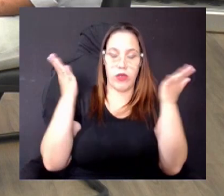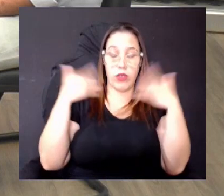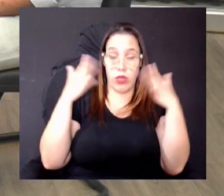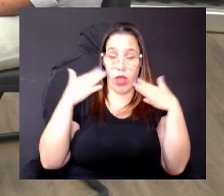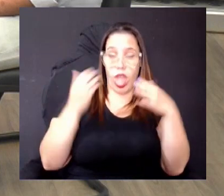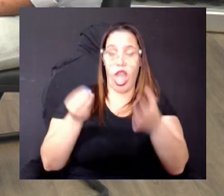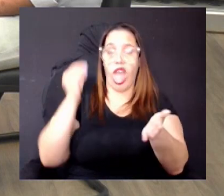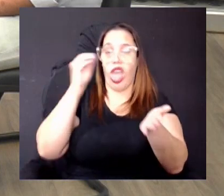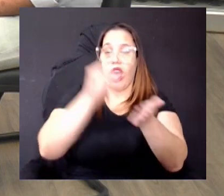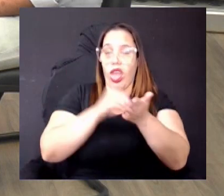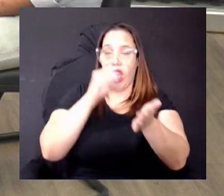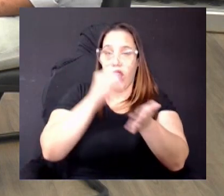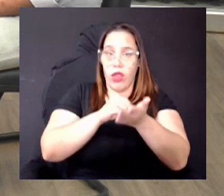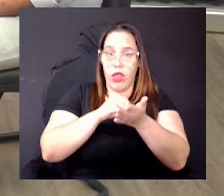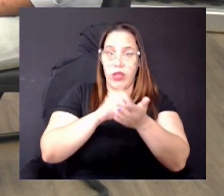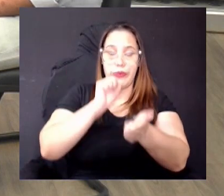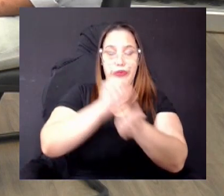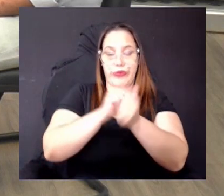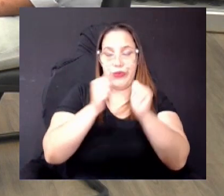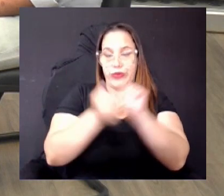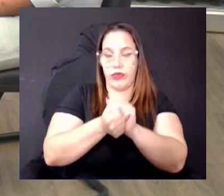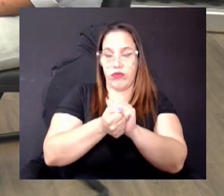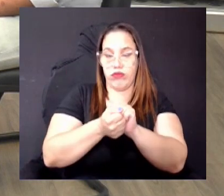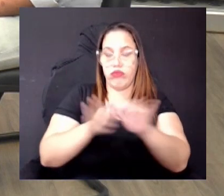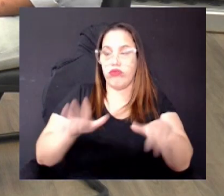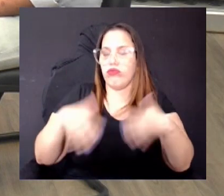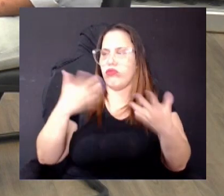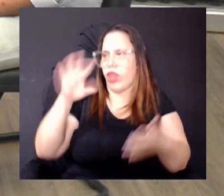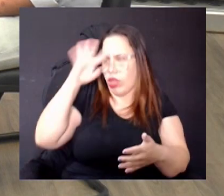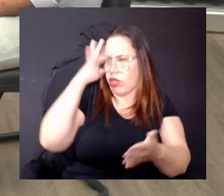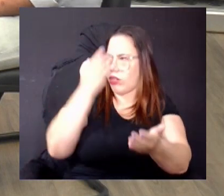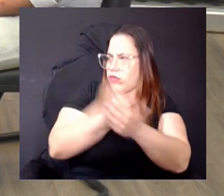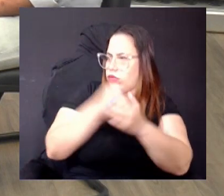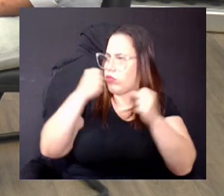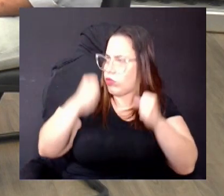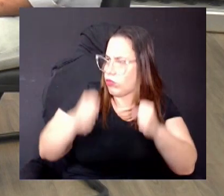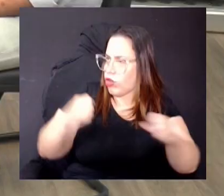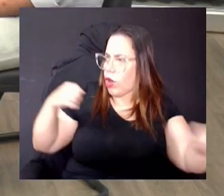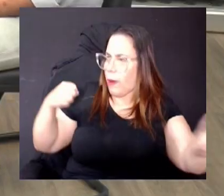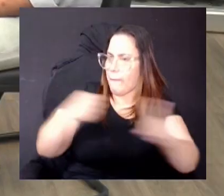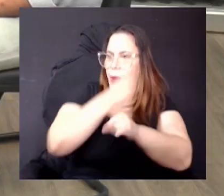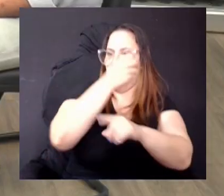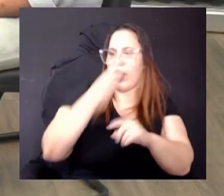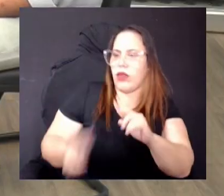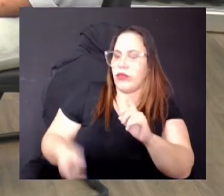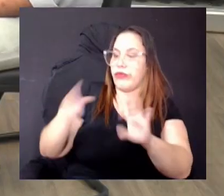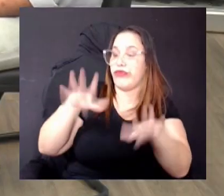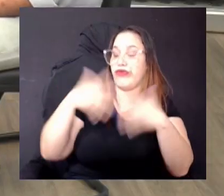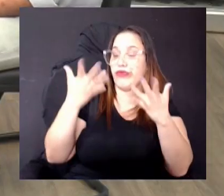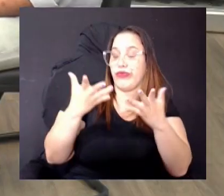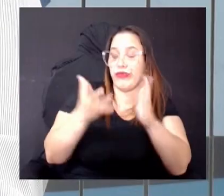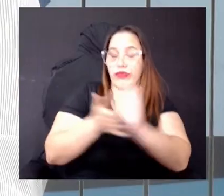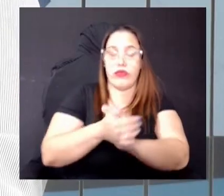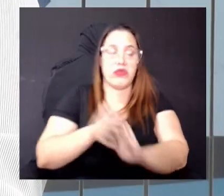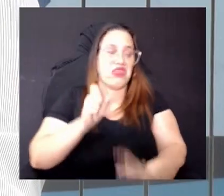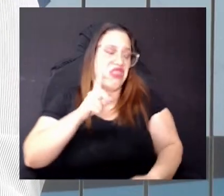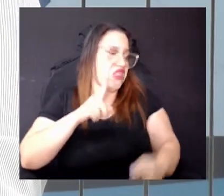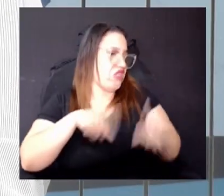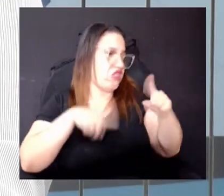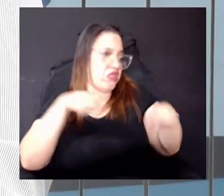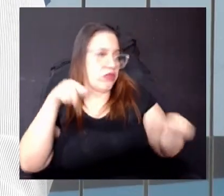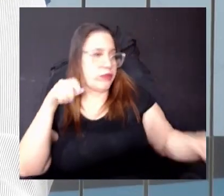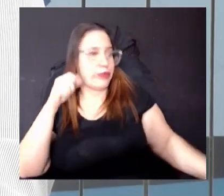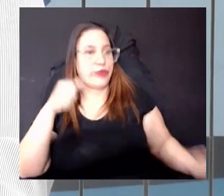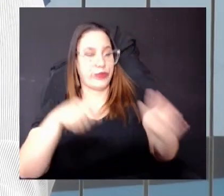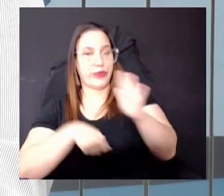de adaptação? O senhor acredita que possa impactar na economia? De que forma? De diversas maneiras, né? Primeiro que assim, tem